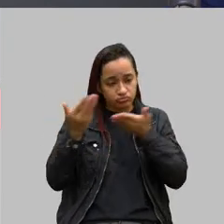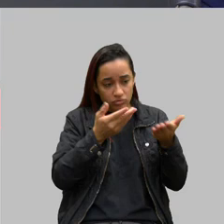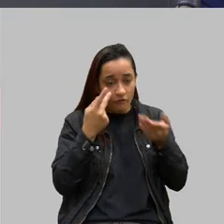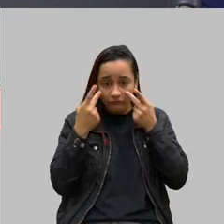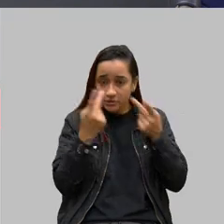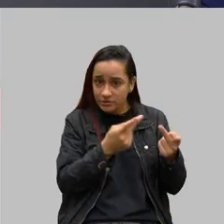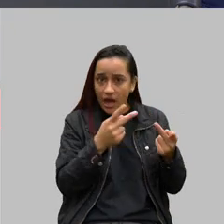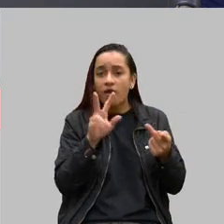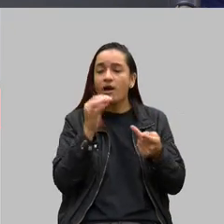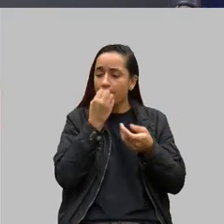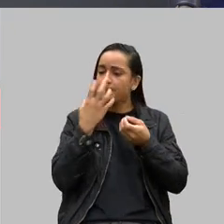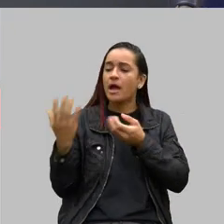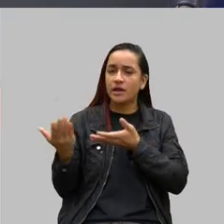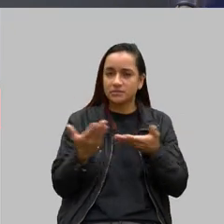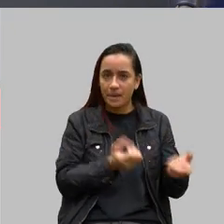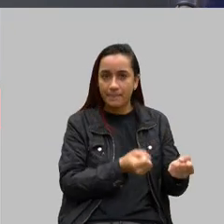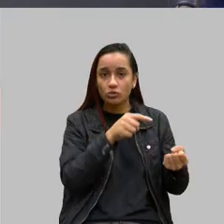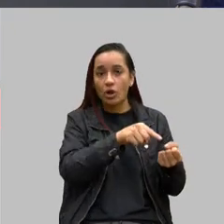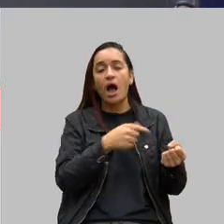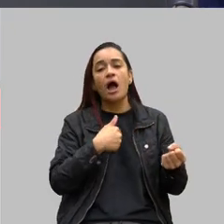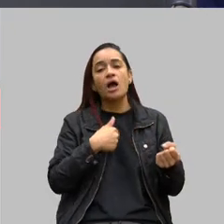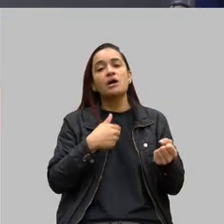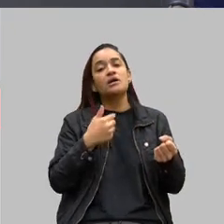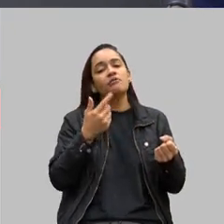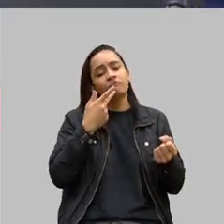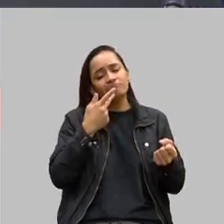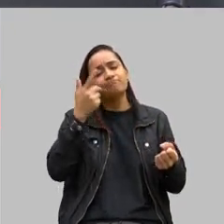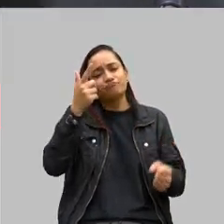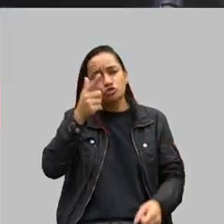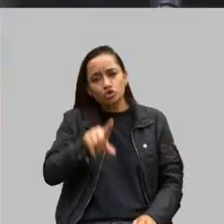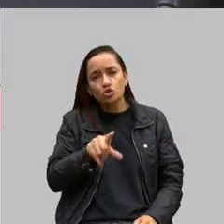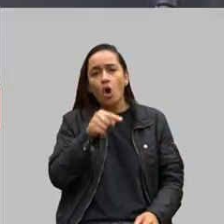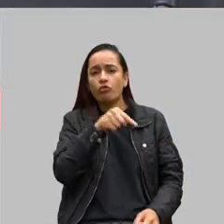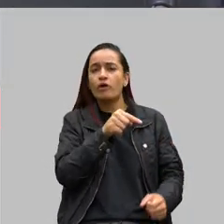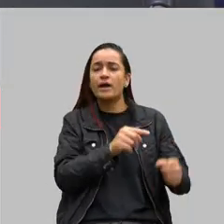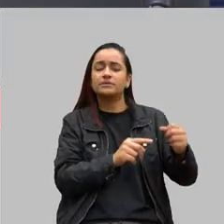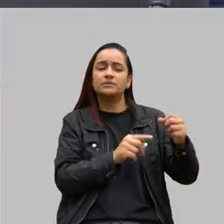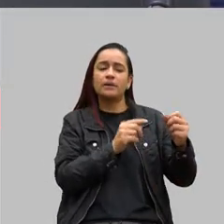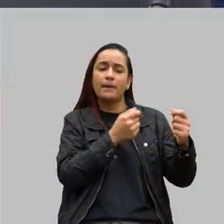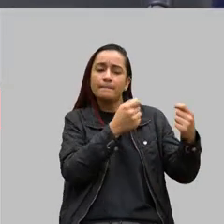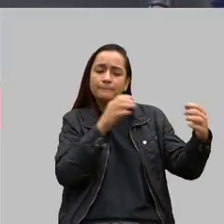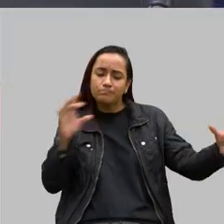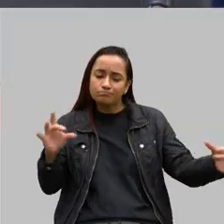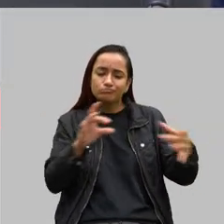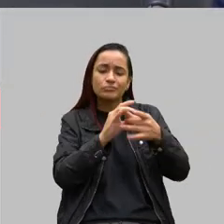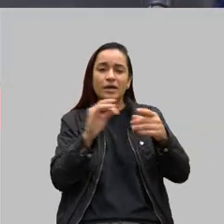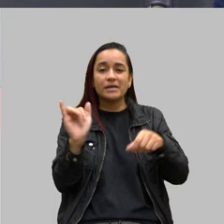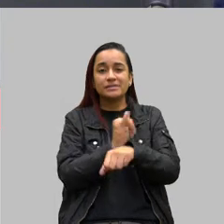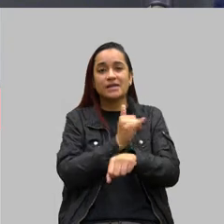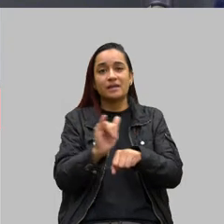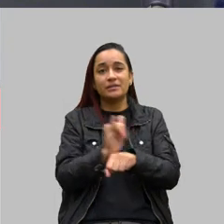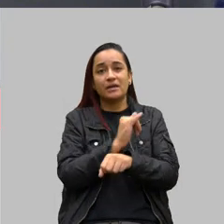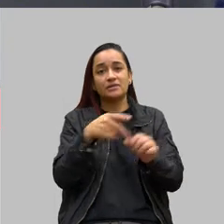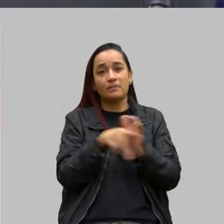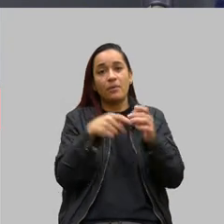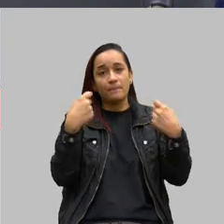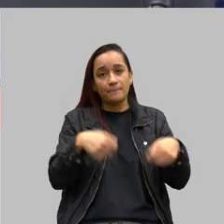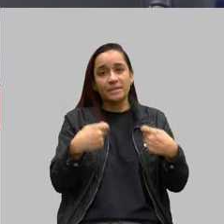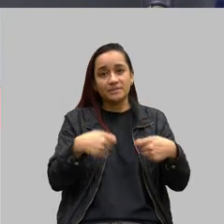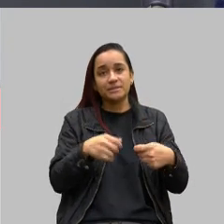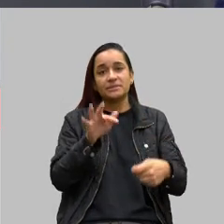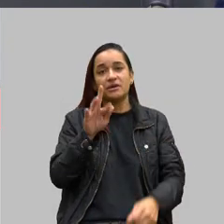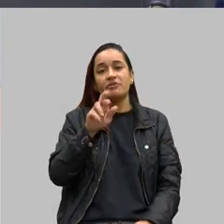sua equipe semana passada venho reforçar novamente Esta ponte que é estratégica para ligar a região de da Fernão Dias até